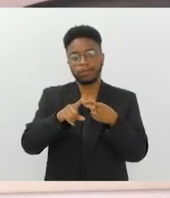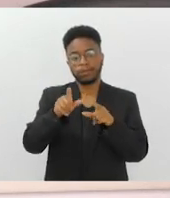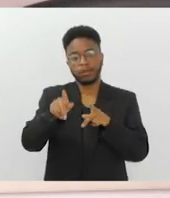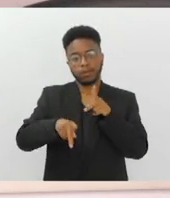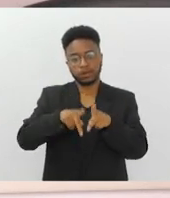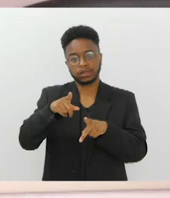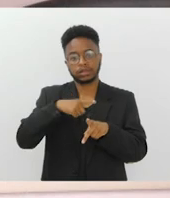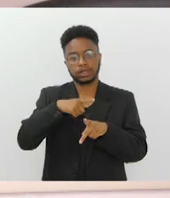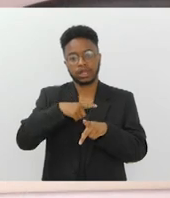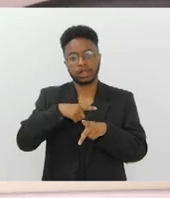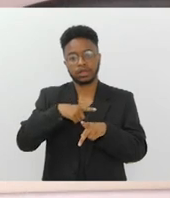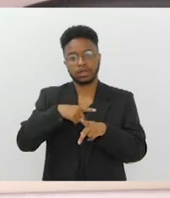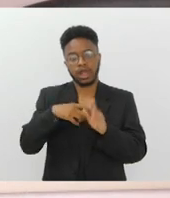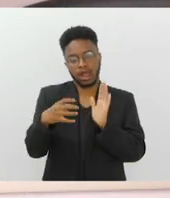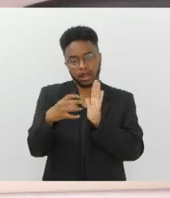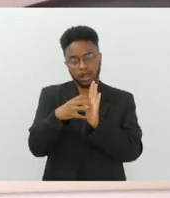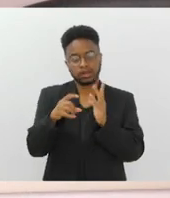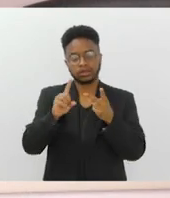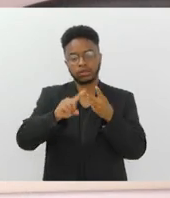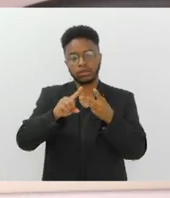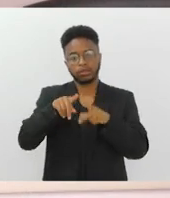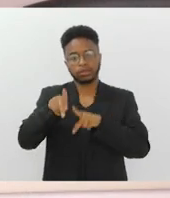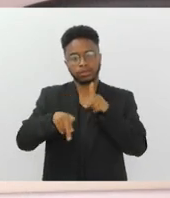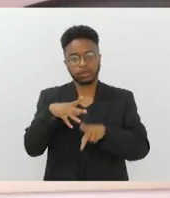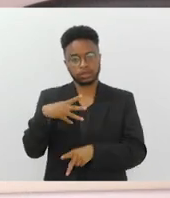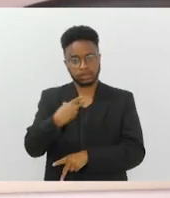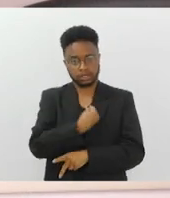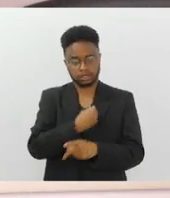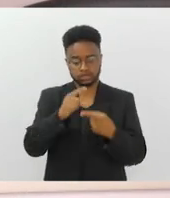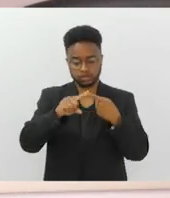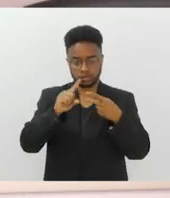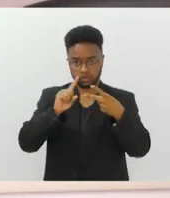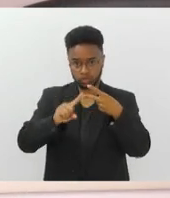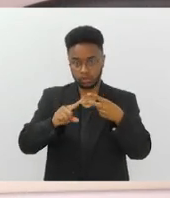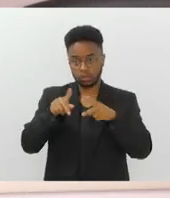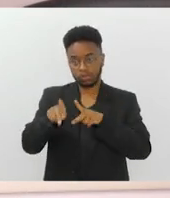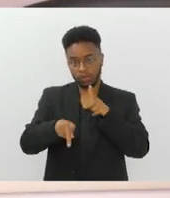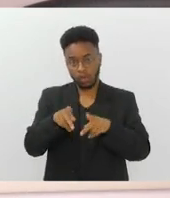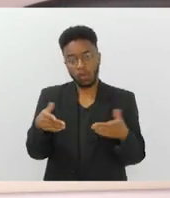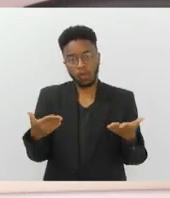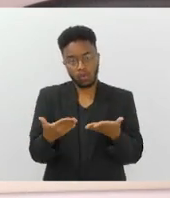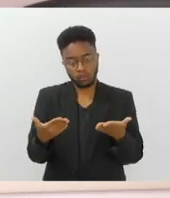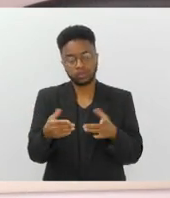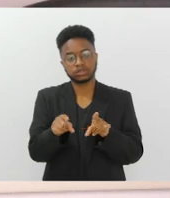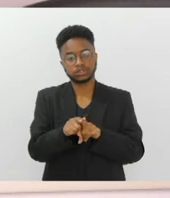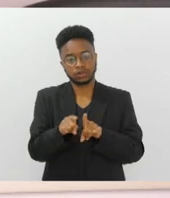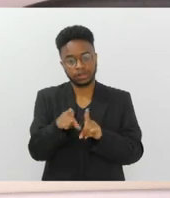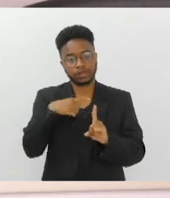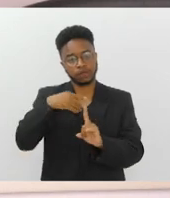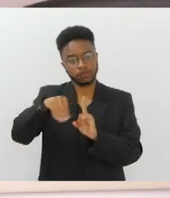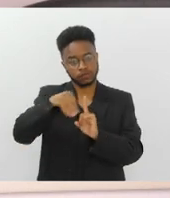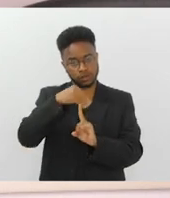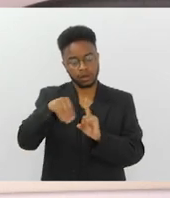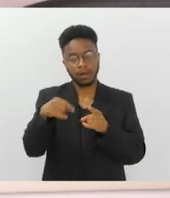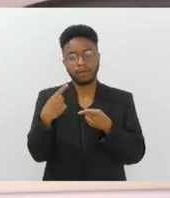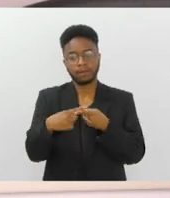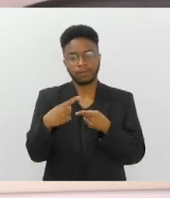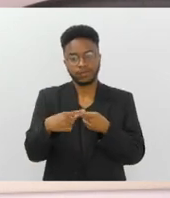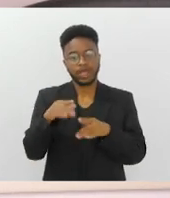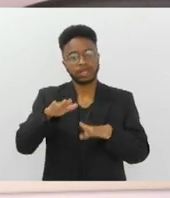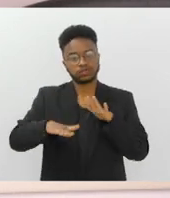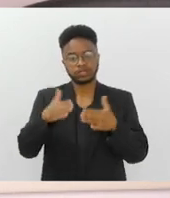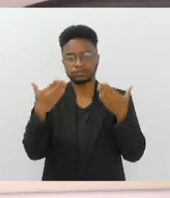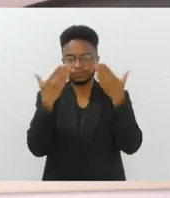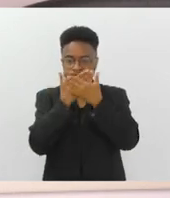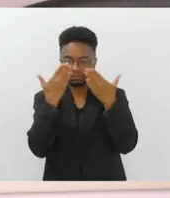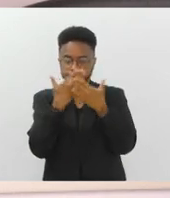convive com HIV e a população trans. Essas duas populações hoje também são populações vulnerabilizadas, muitas vezes